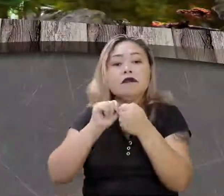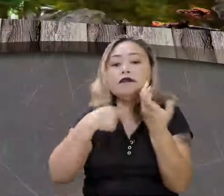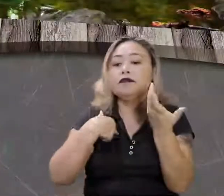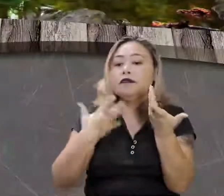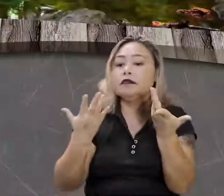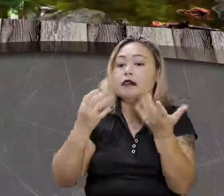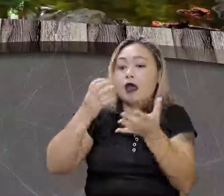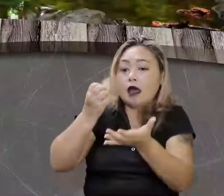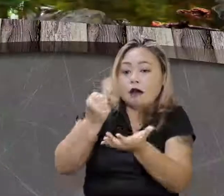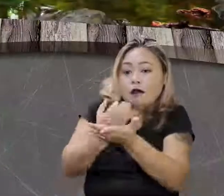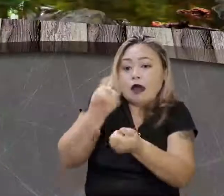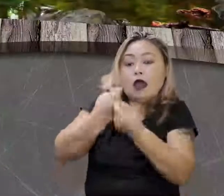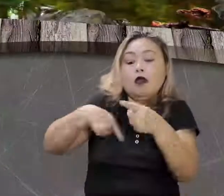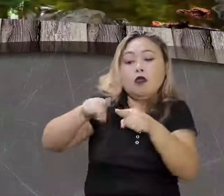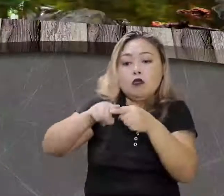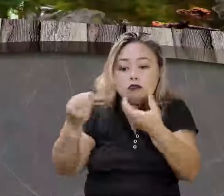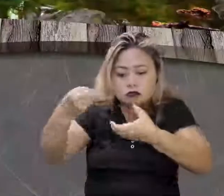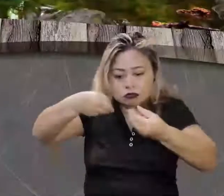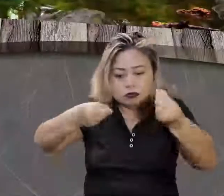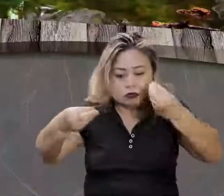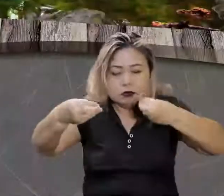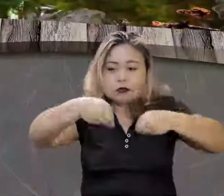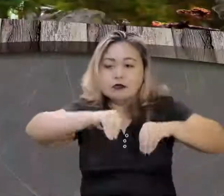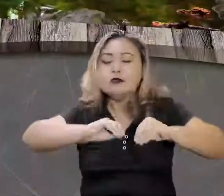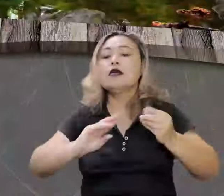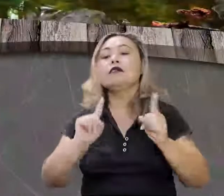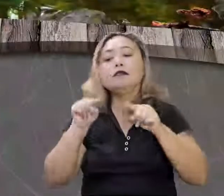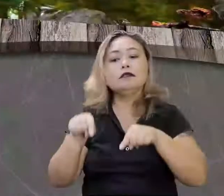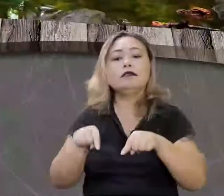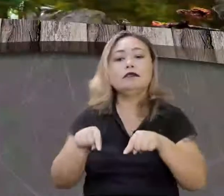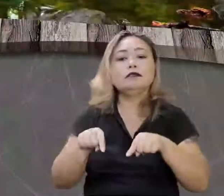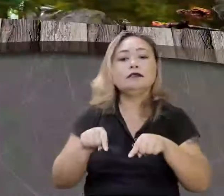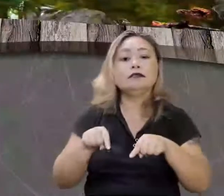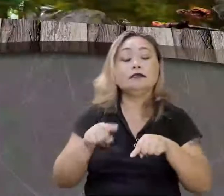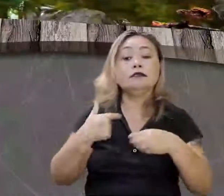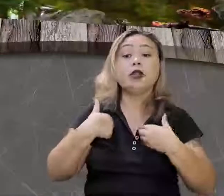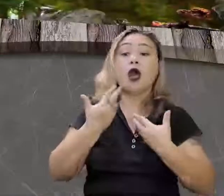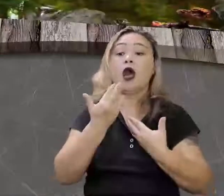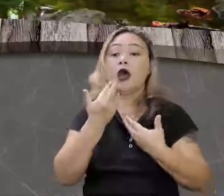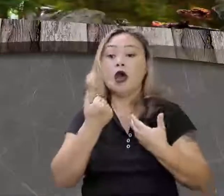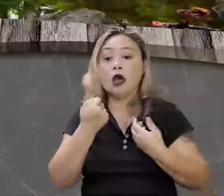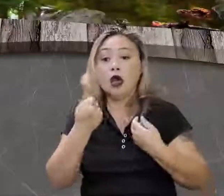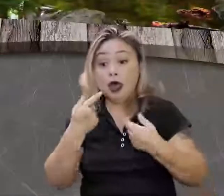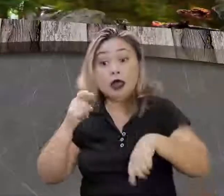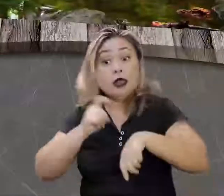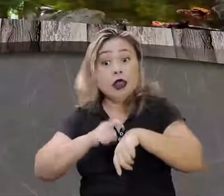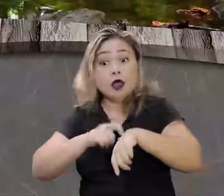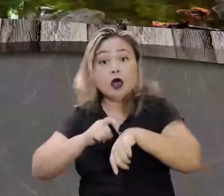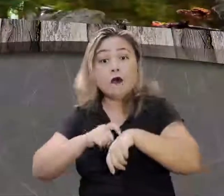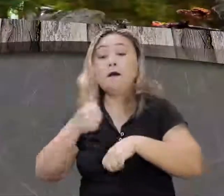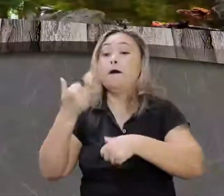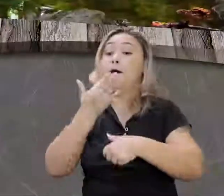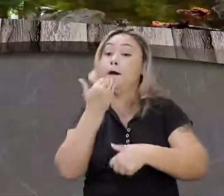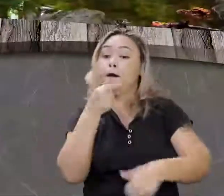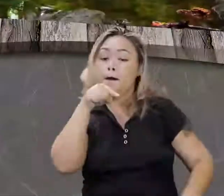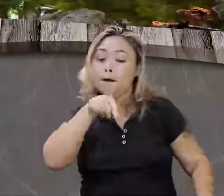Macaxeira, tudo de vegetal. Então, se eu estou me alimentando ali, eu sou um consumidor, nesse momento,